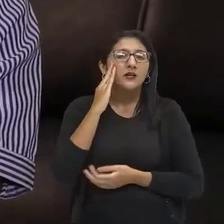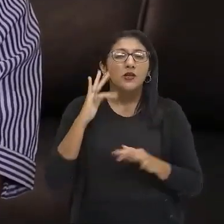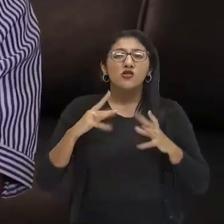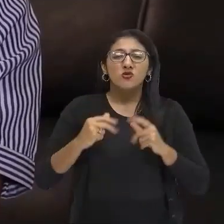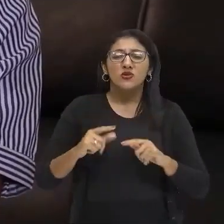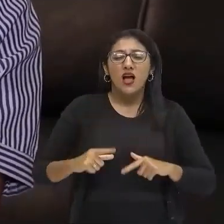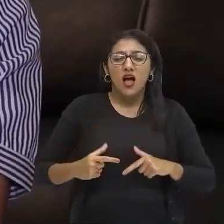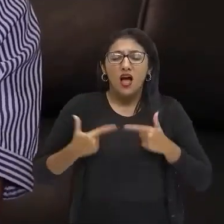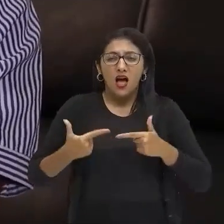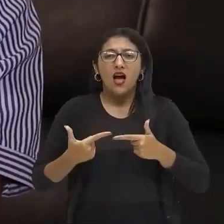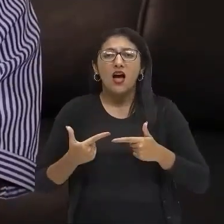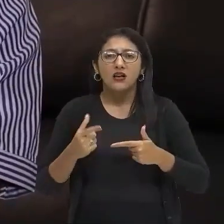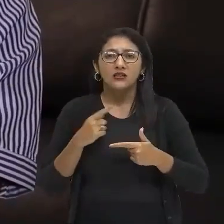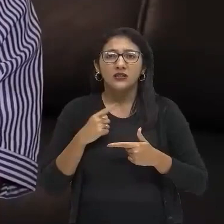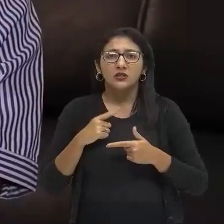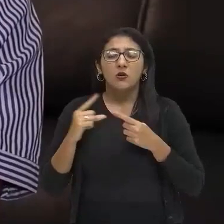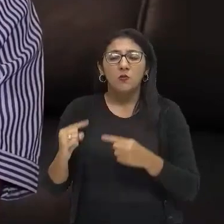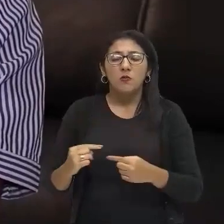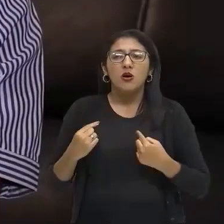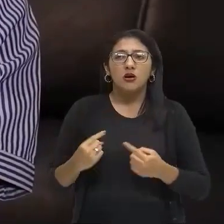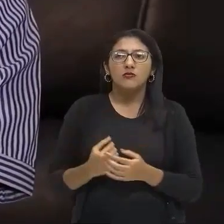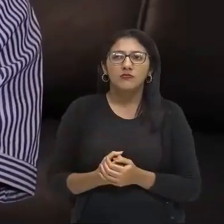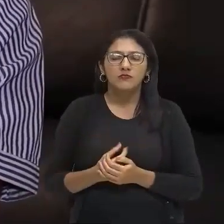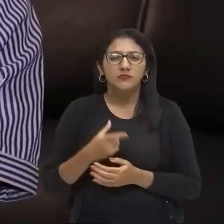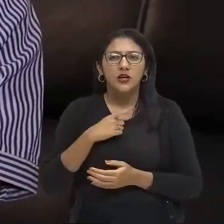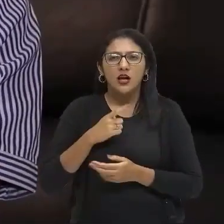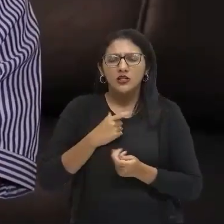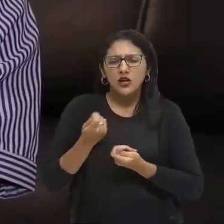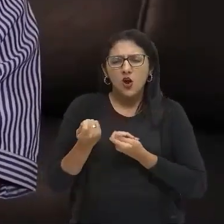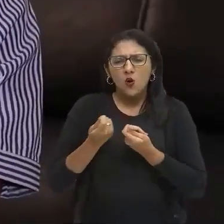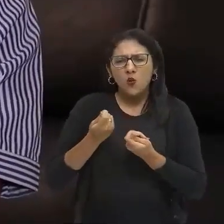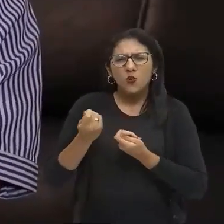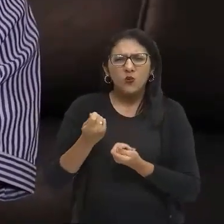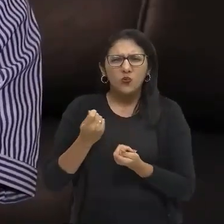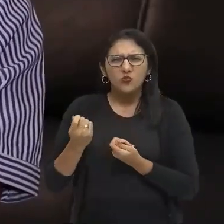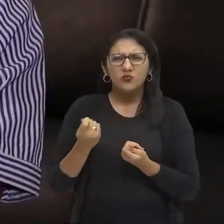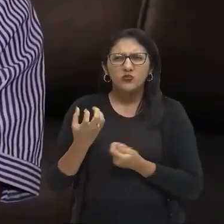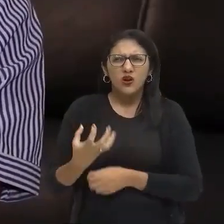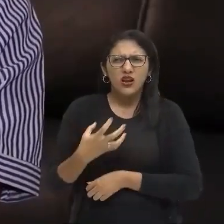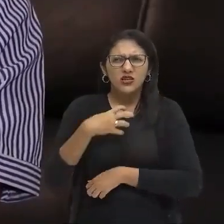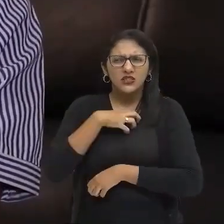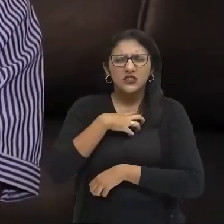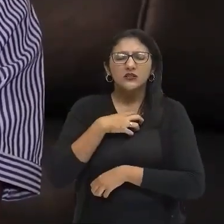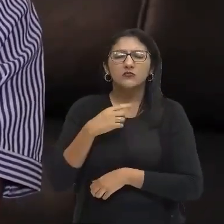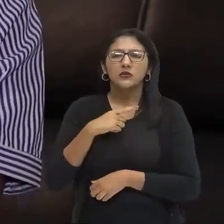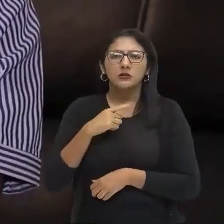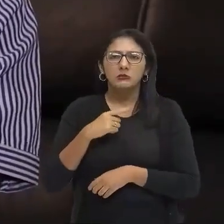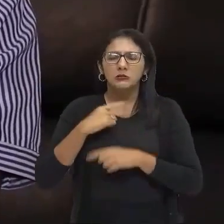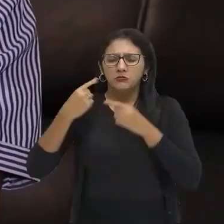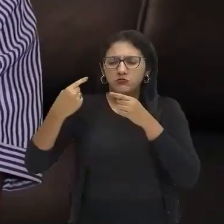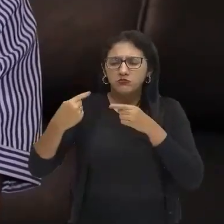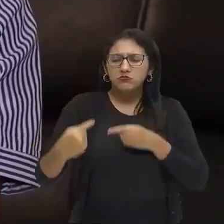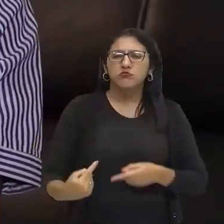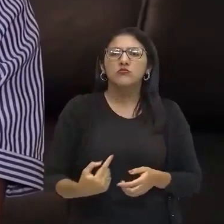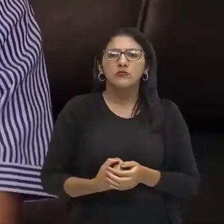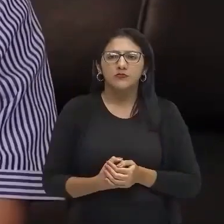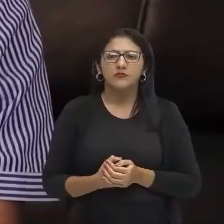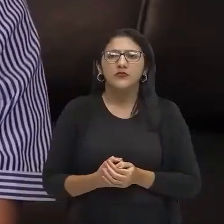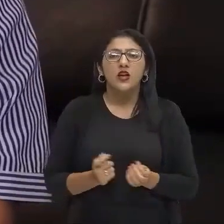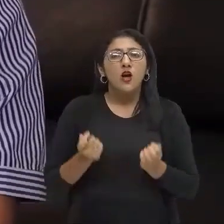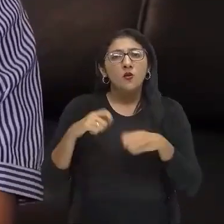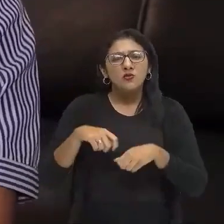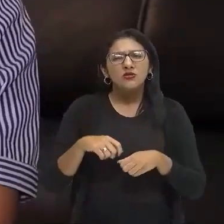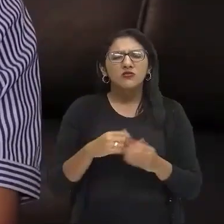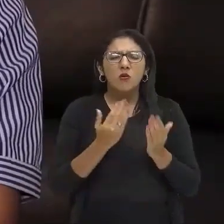tem uma reação, tomar controle sobre as suas reações frente a uma situação, e pode ser comparado